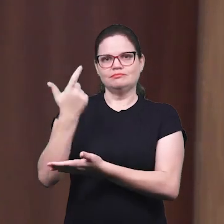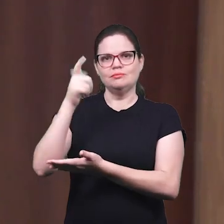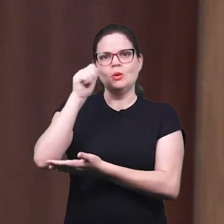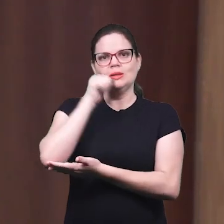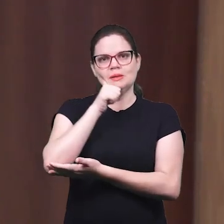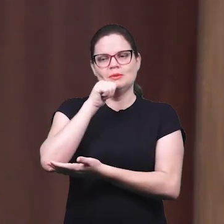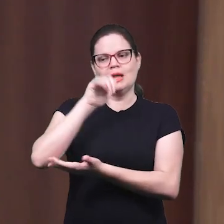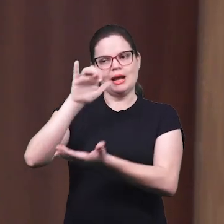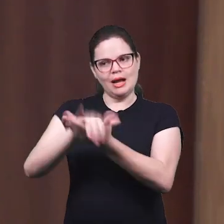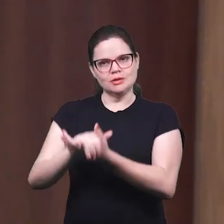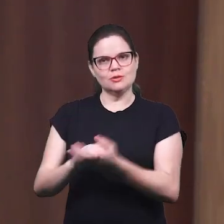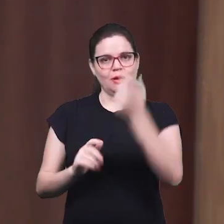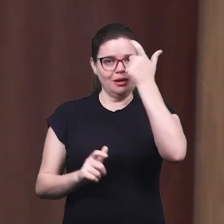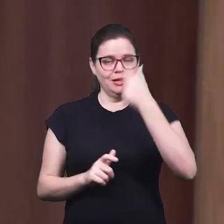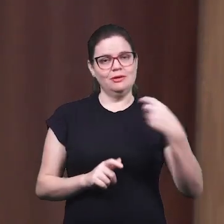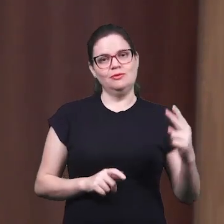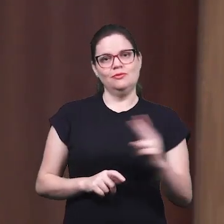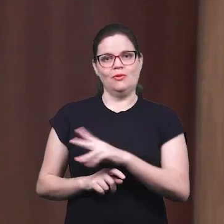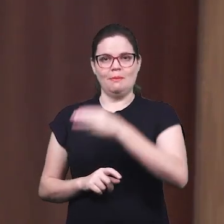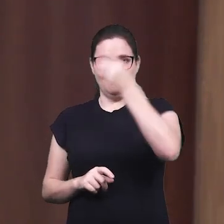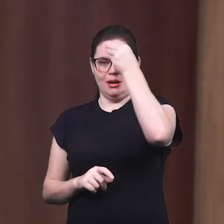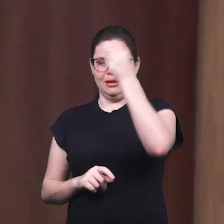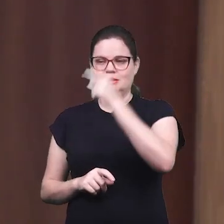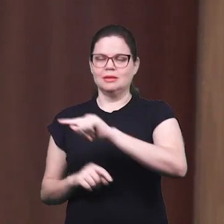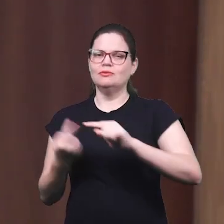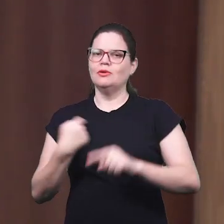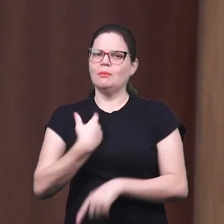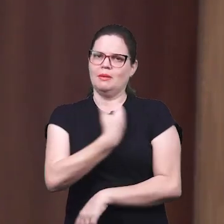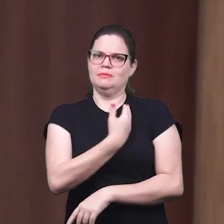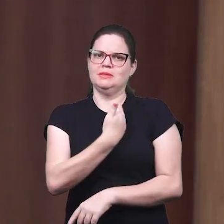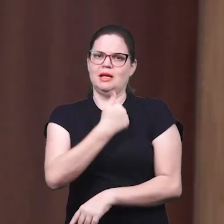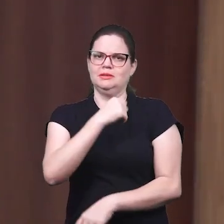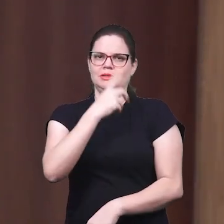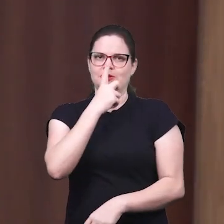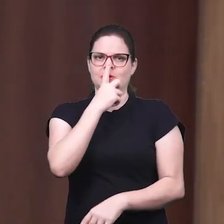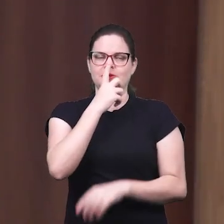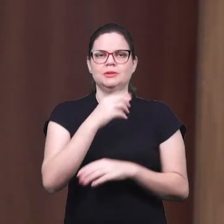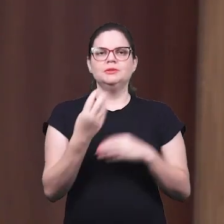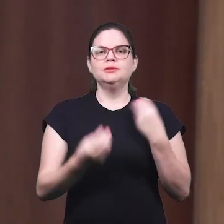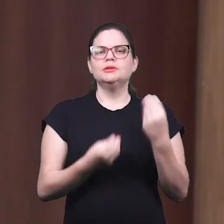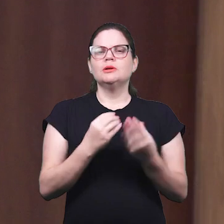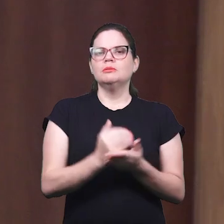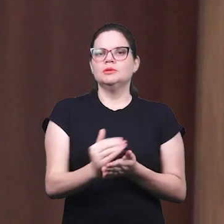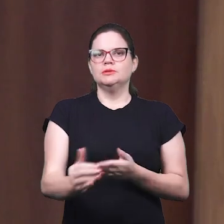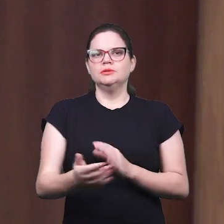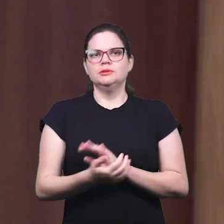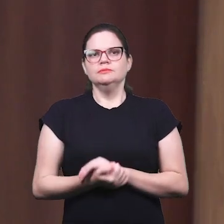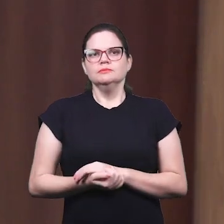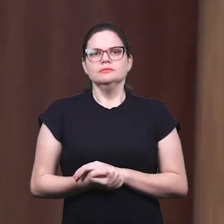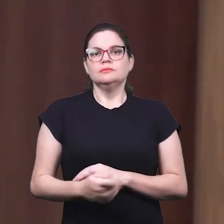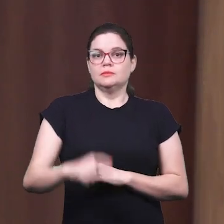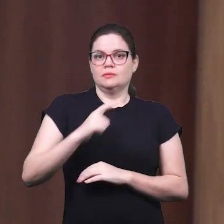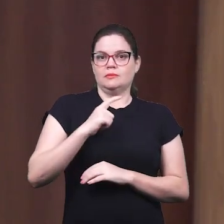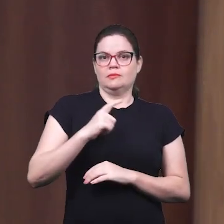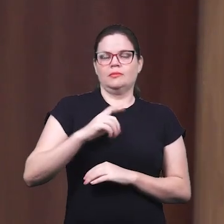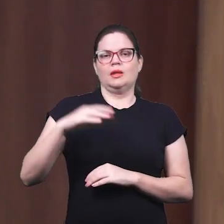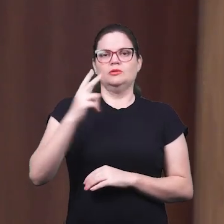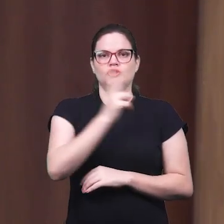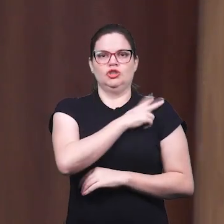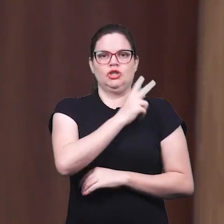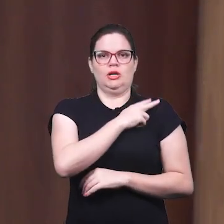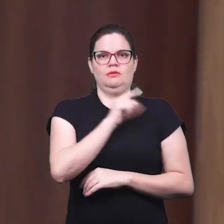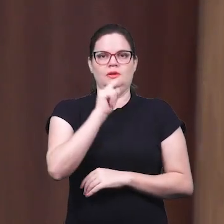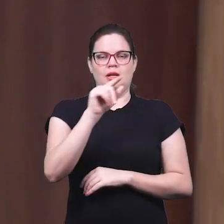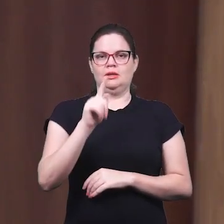estreita. Tá? Como começou essa amizade? Seu Eugênio Queiroz, o chefão da Gazeta, disse: